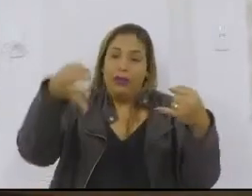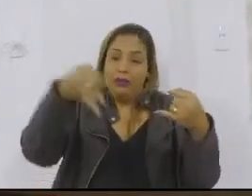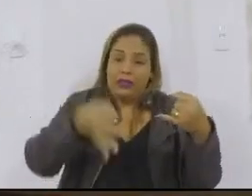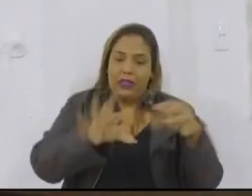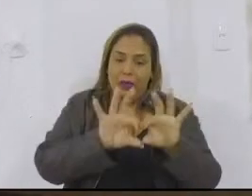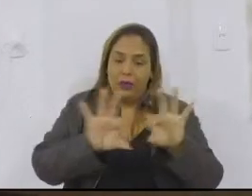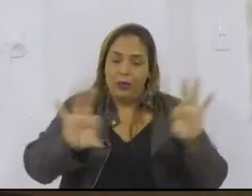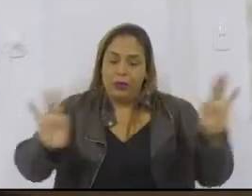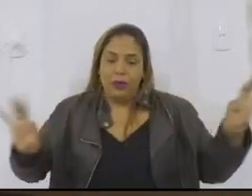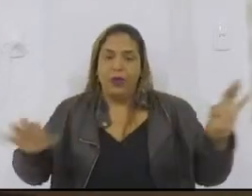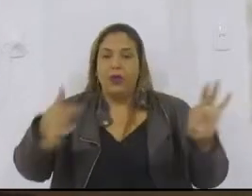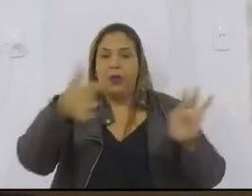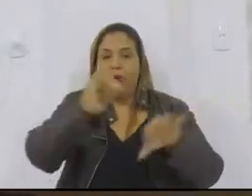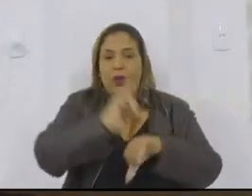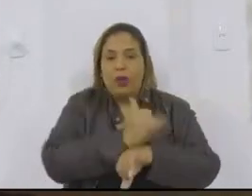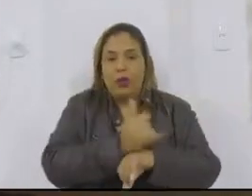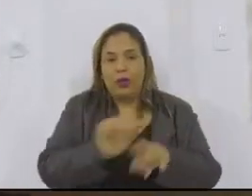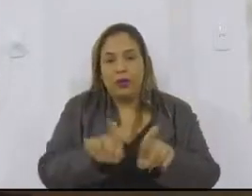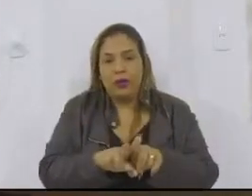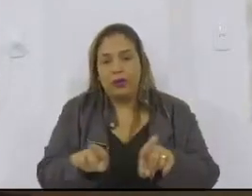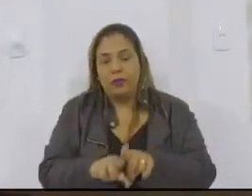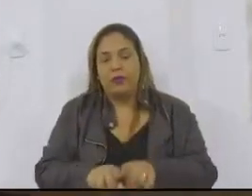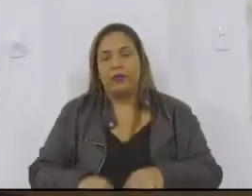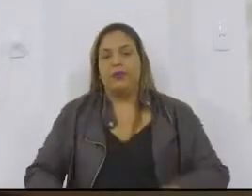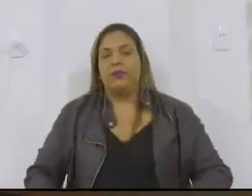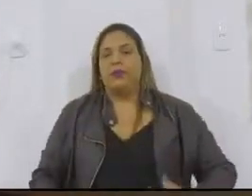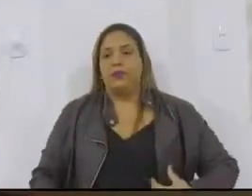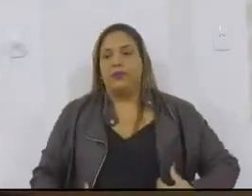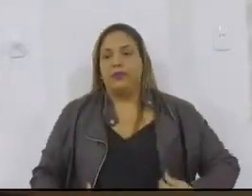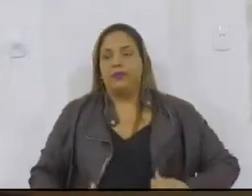Tanguá e da outras providências.